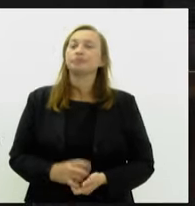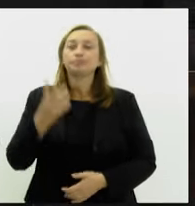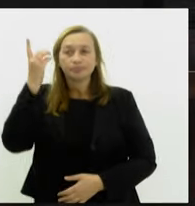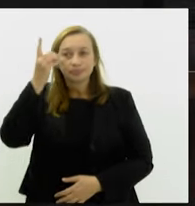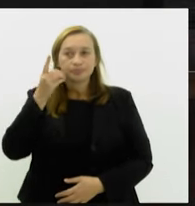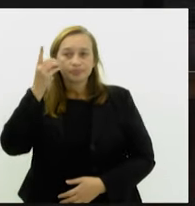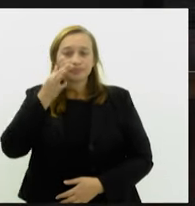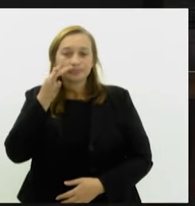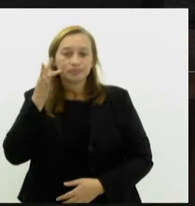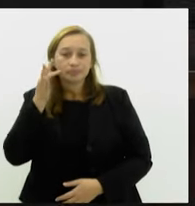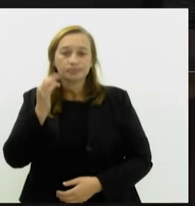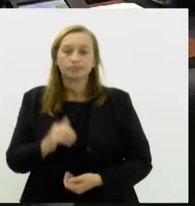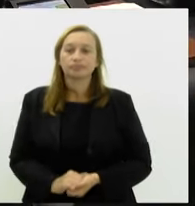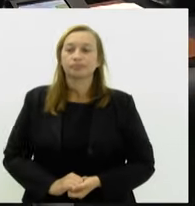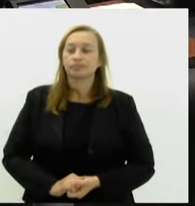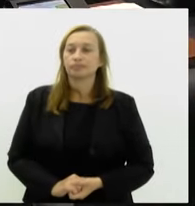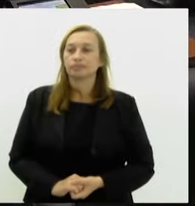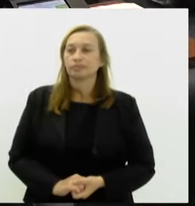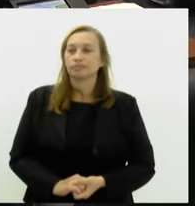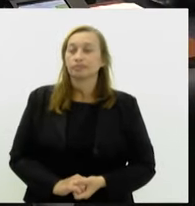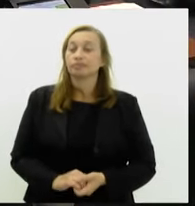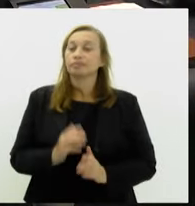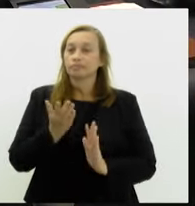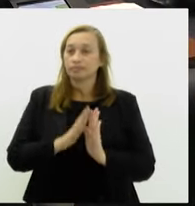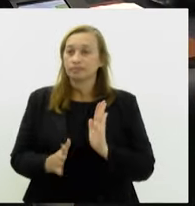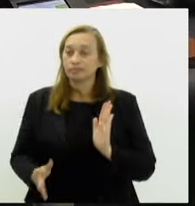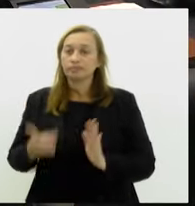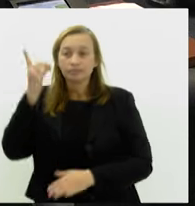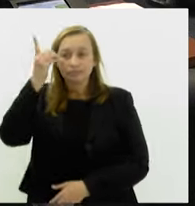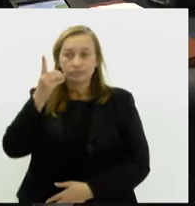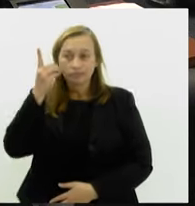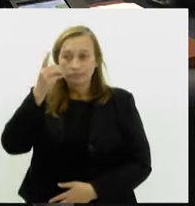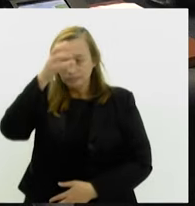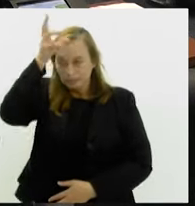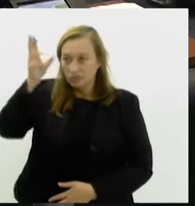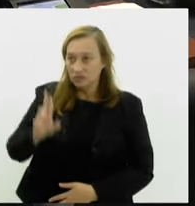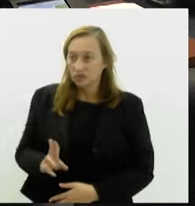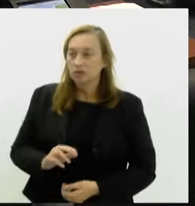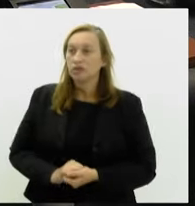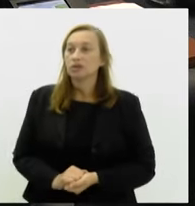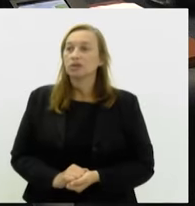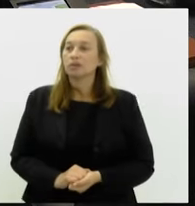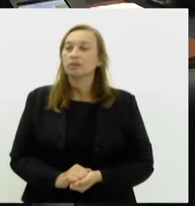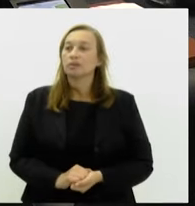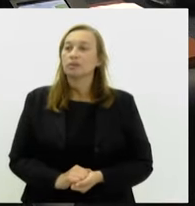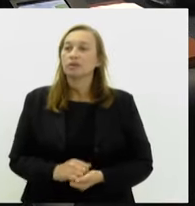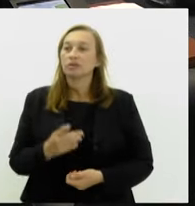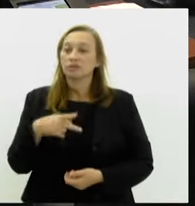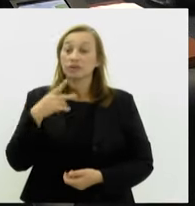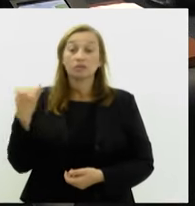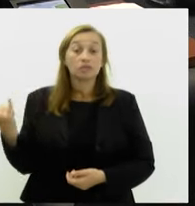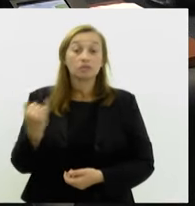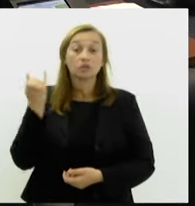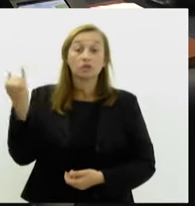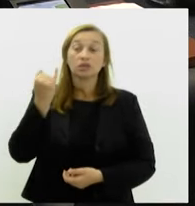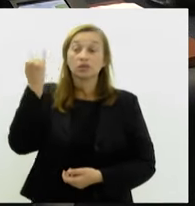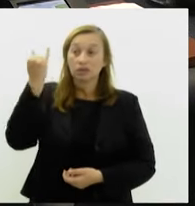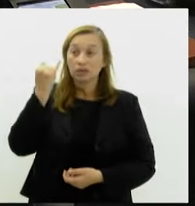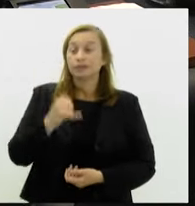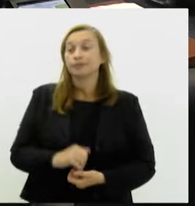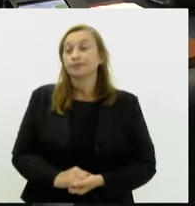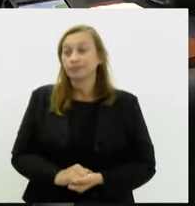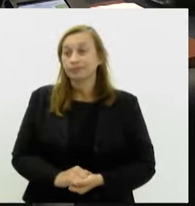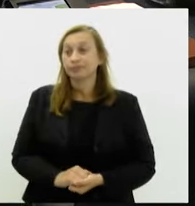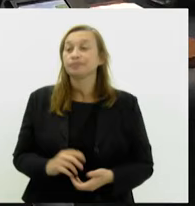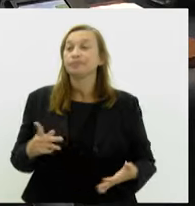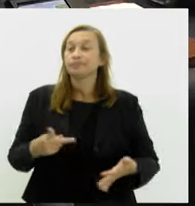Deputado Flávio Serafini. Pela ordem, deputado Tia Ju, é para destacar a importância do